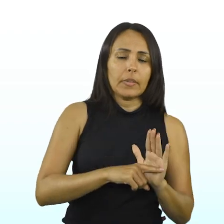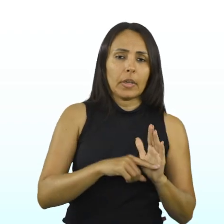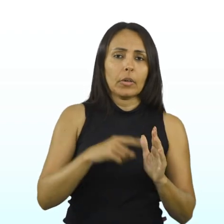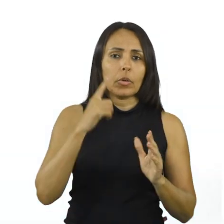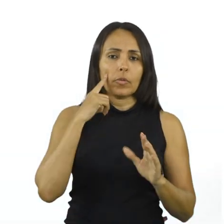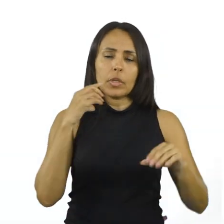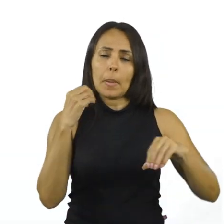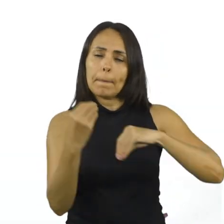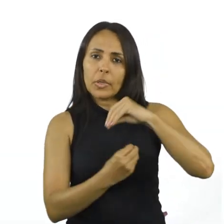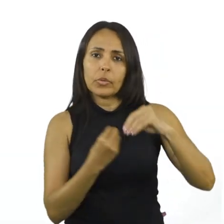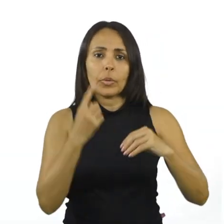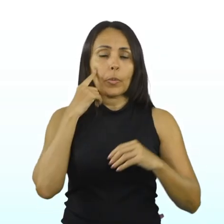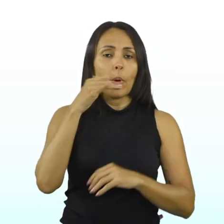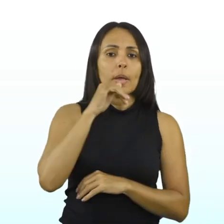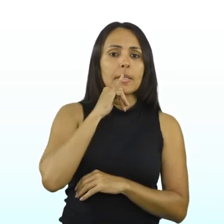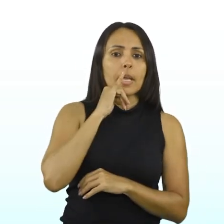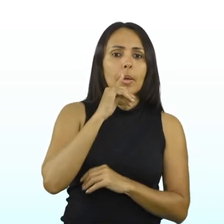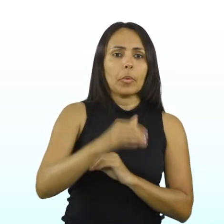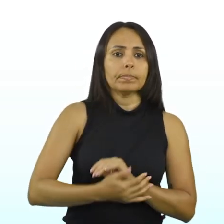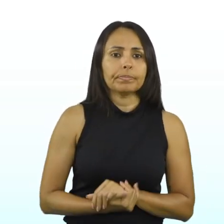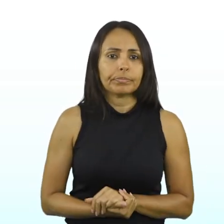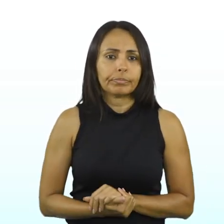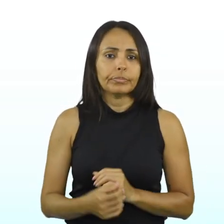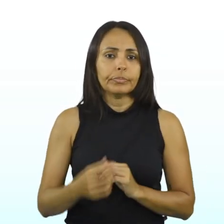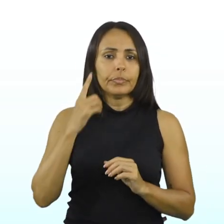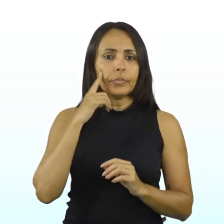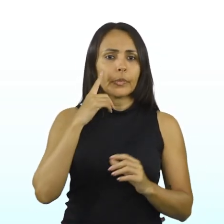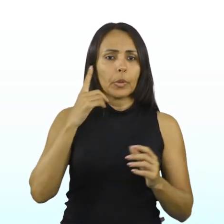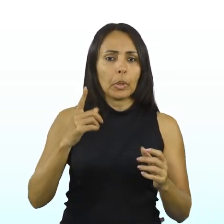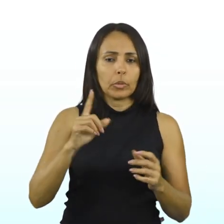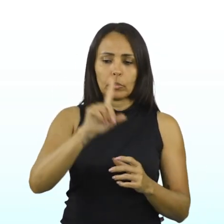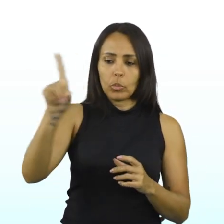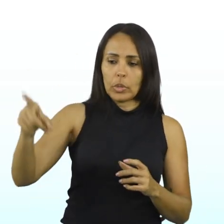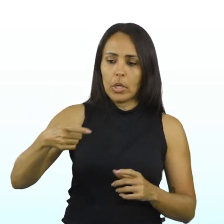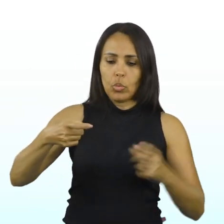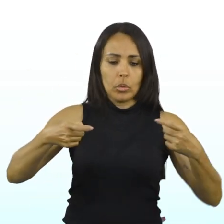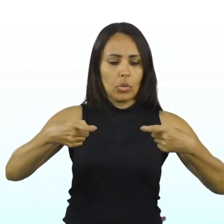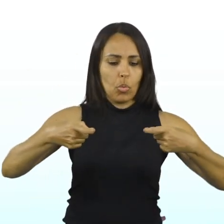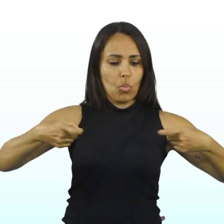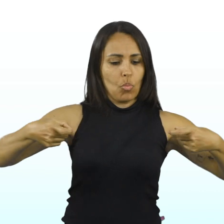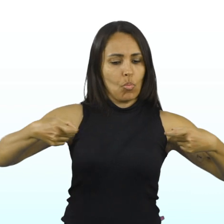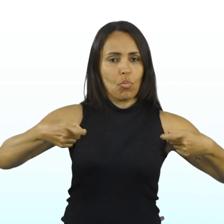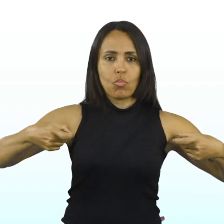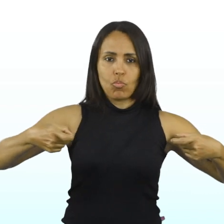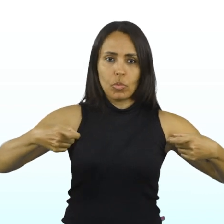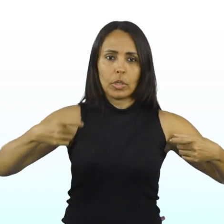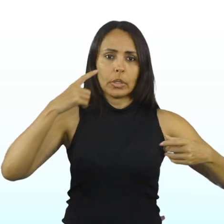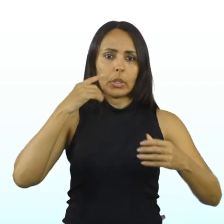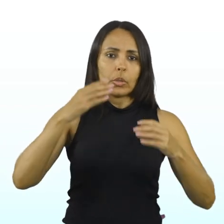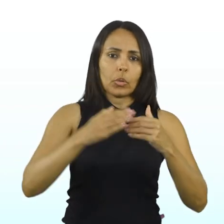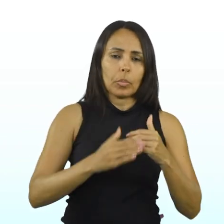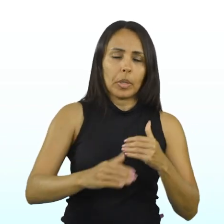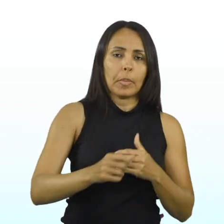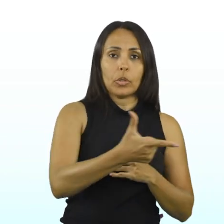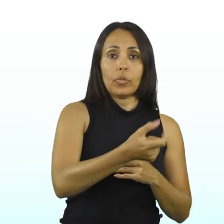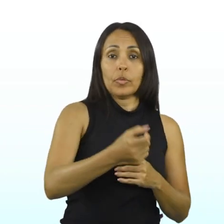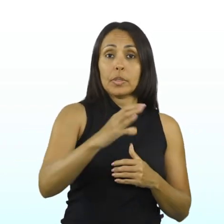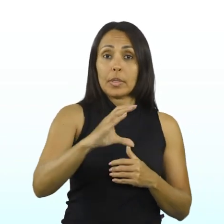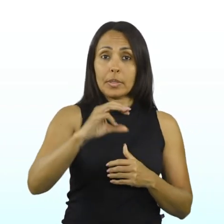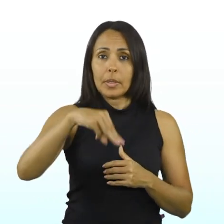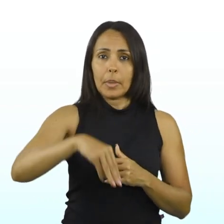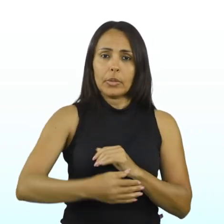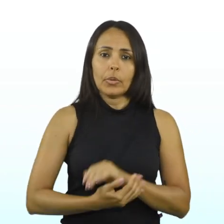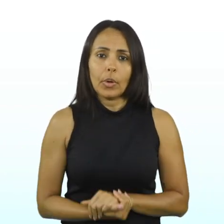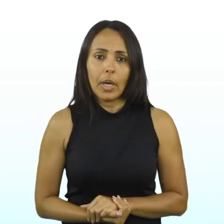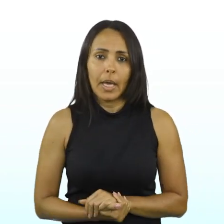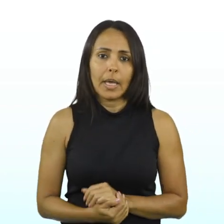ela. Belezinha? Vamos dar um exemplo. Ó. Um corpo de massa 4 kg está apoiado em um plano horizontal liso de comprimento de mola em 20